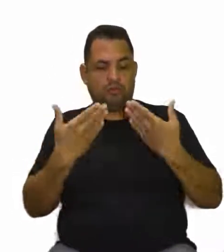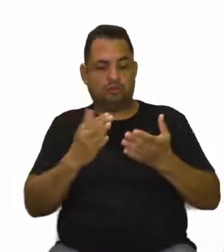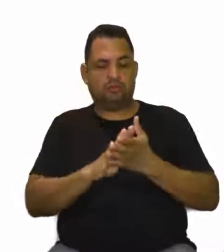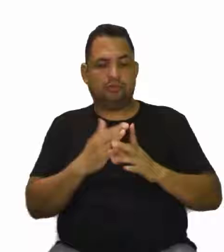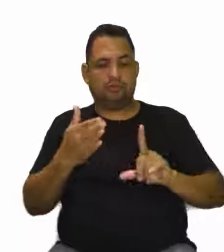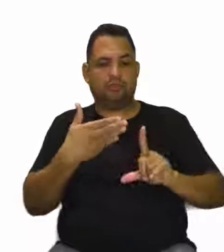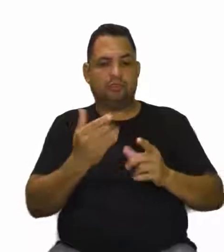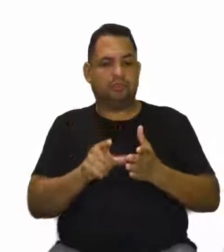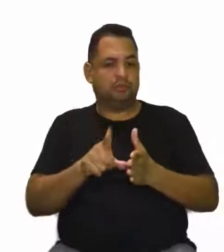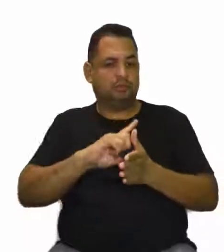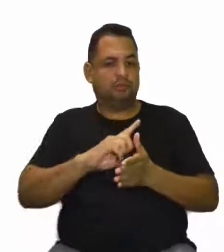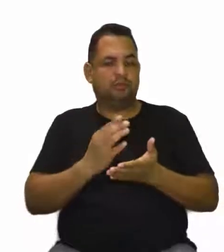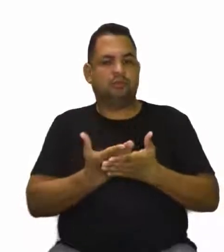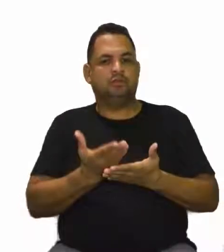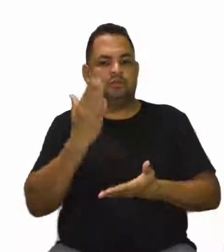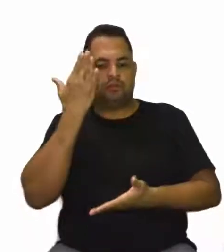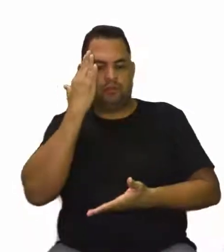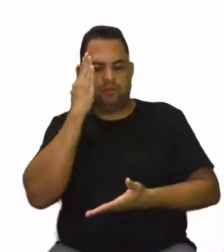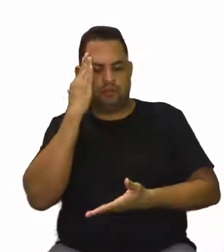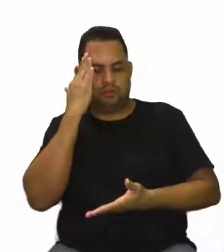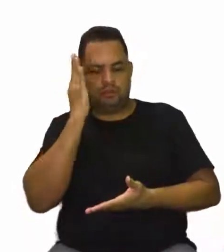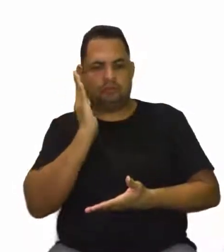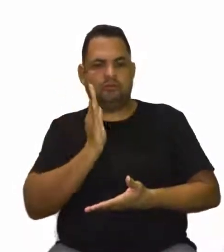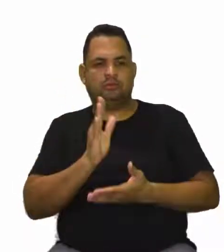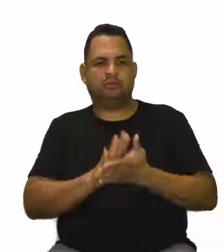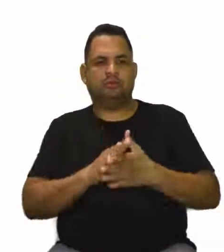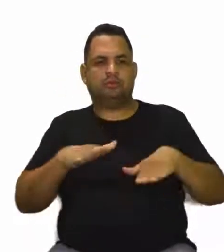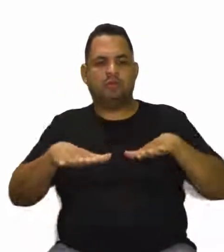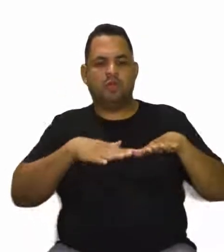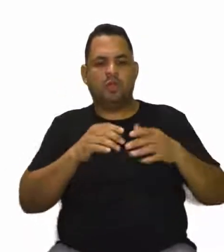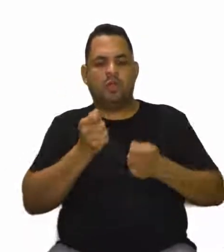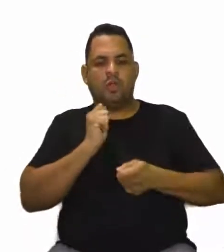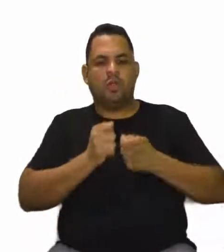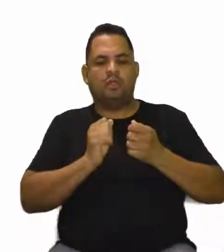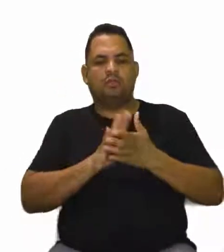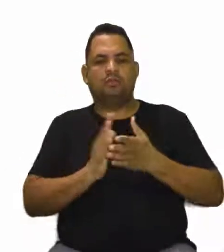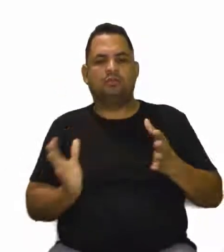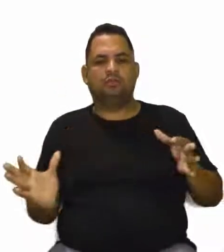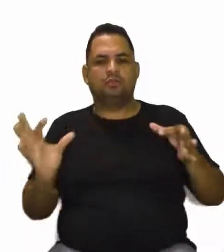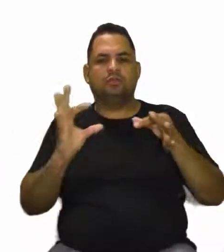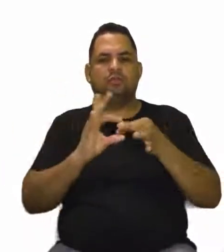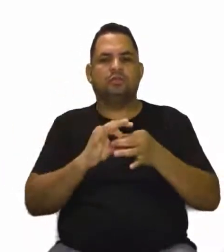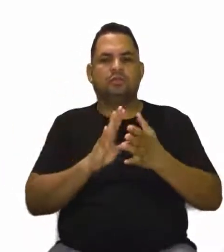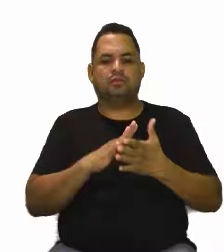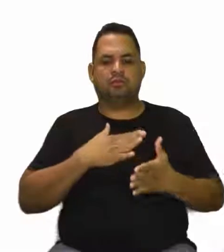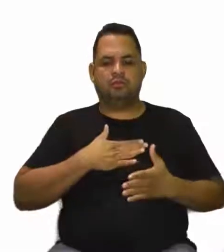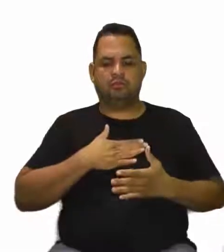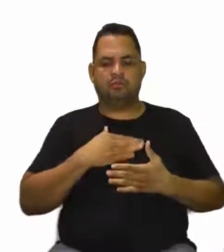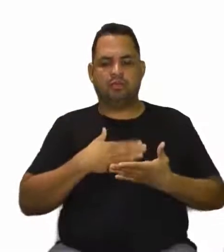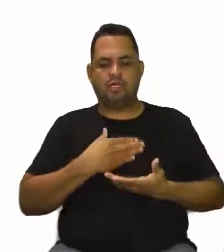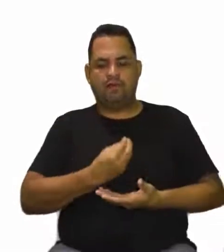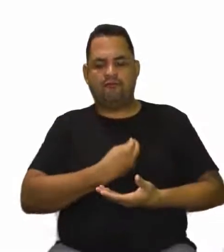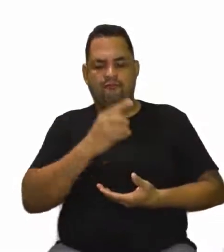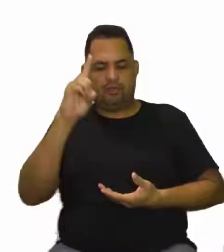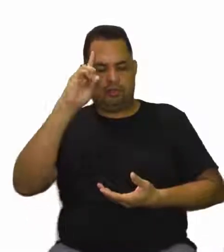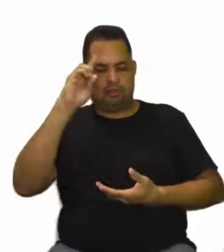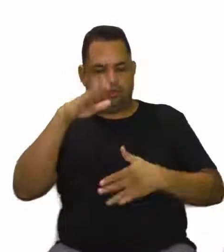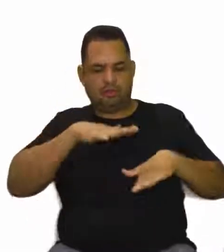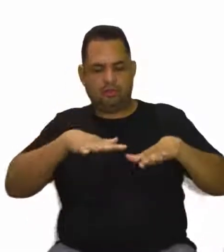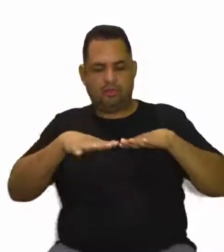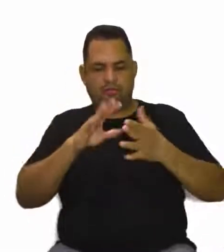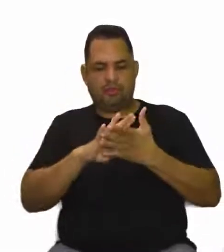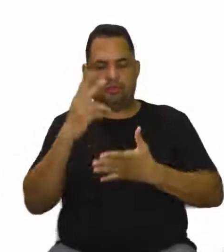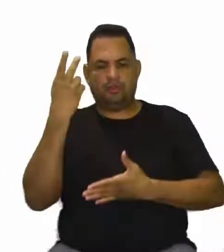slide anterior. Nós já entendemos que o movimento funcional está relacionado à minha atividade diária, ao meu